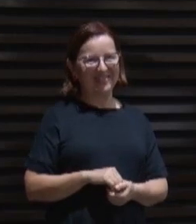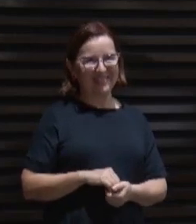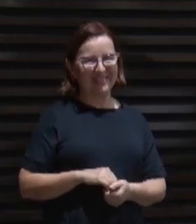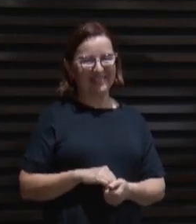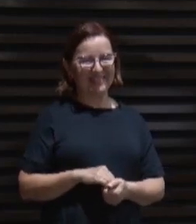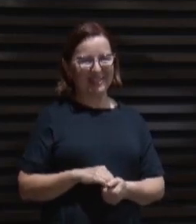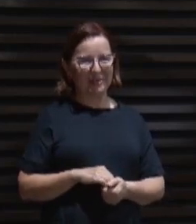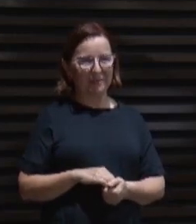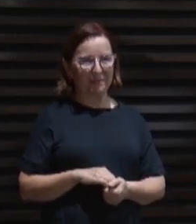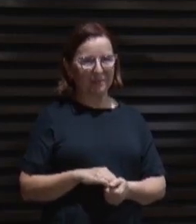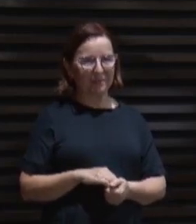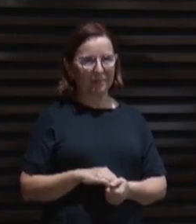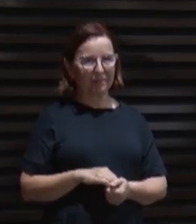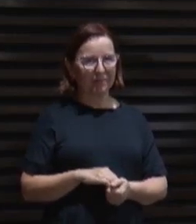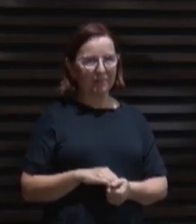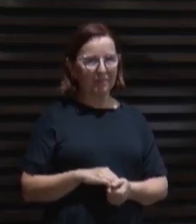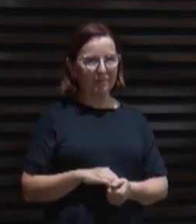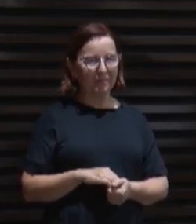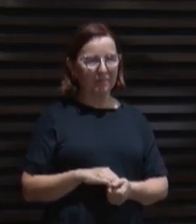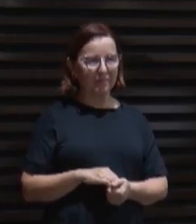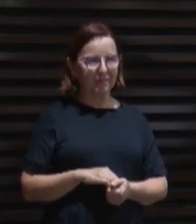pode ter sido Judas.